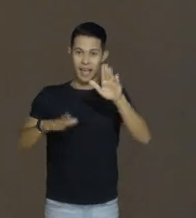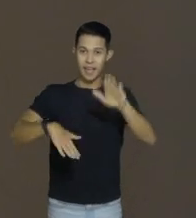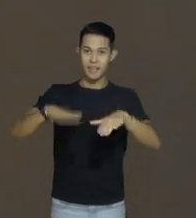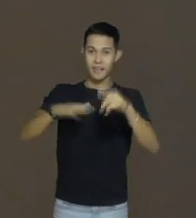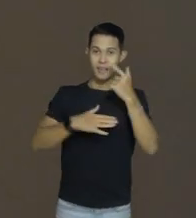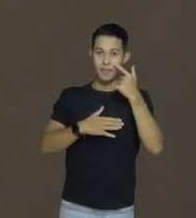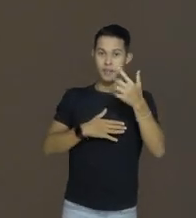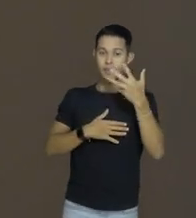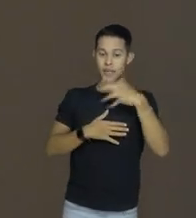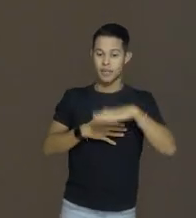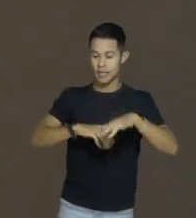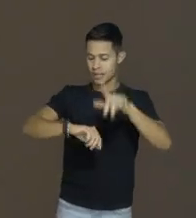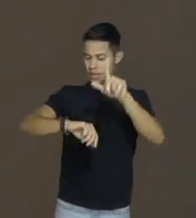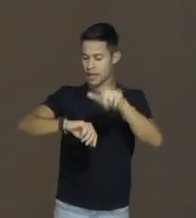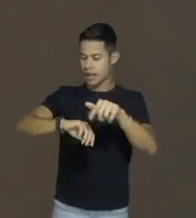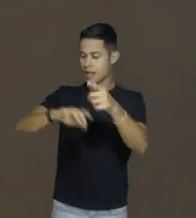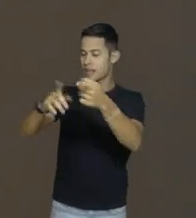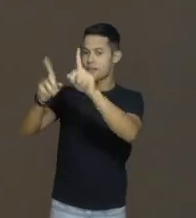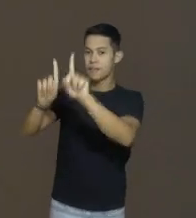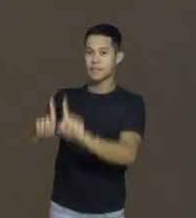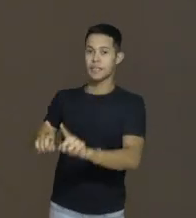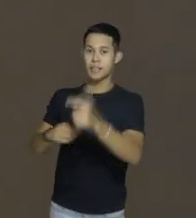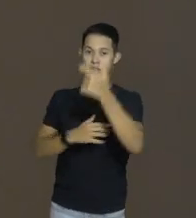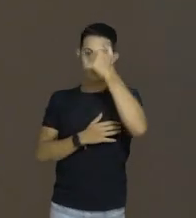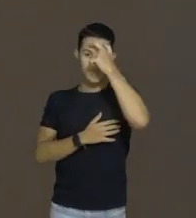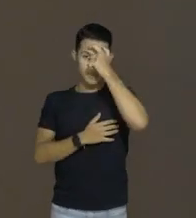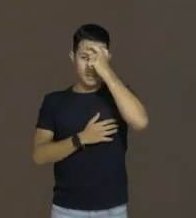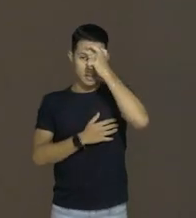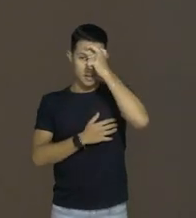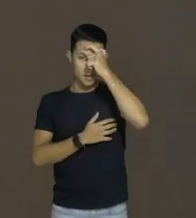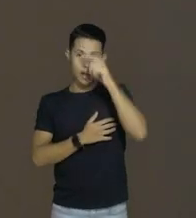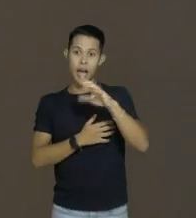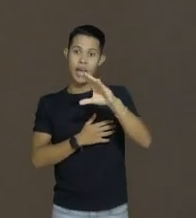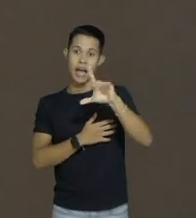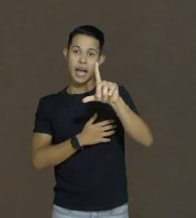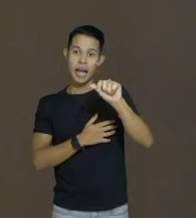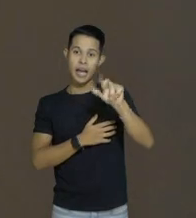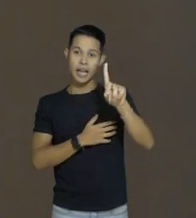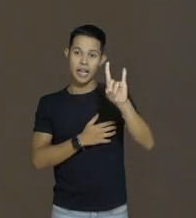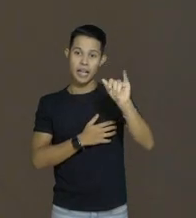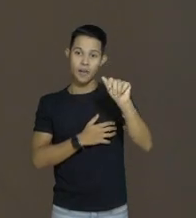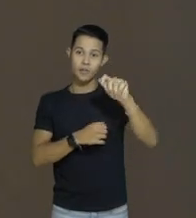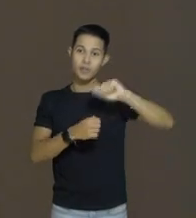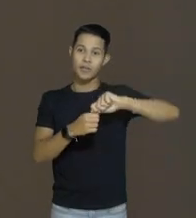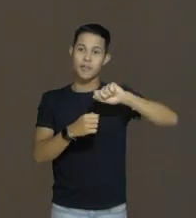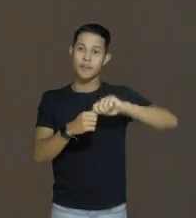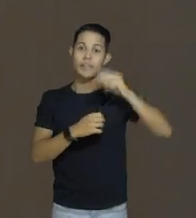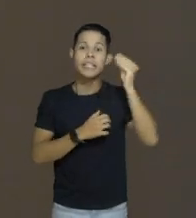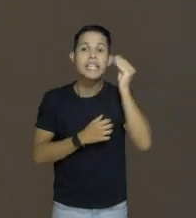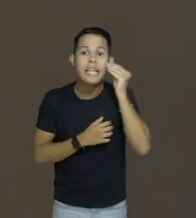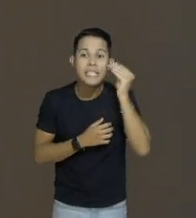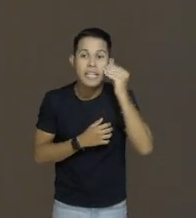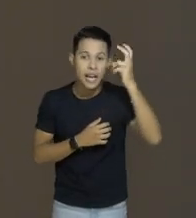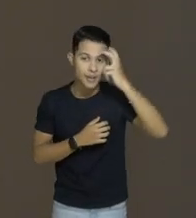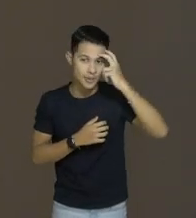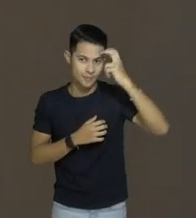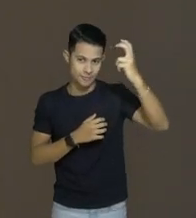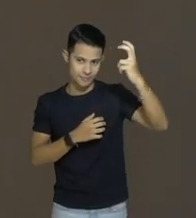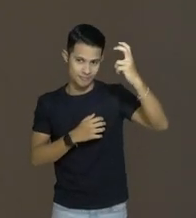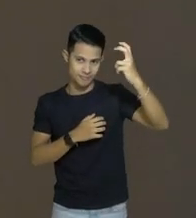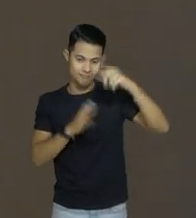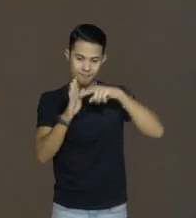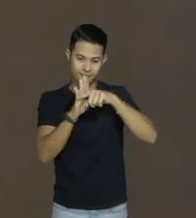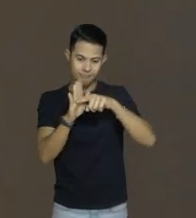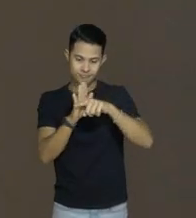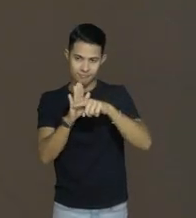Aí eu mando para a Cláudia, vamos dizer, a Cláudia faz toda a testagem de inteligência, entendeu? Porque aí a gente vê o que, que a gente